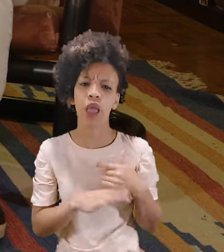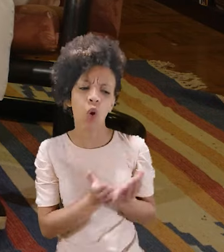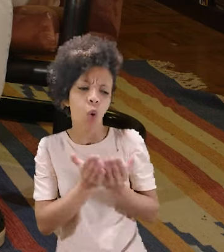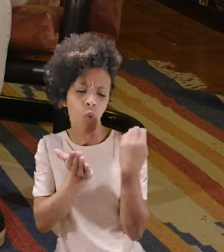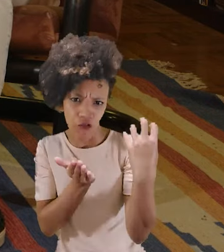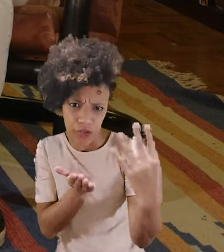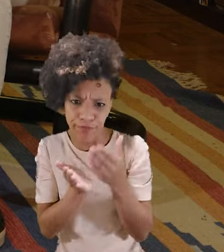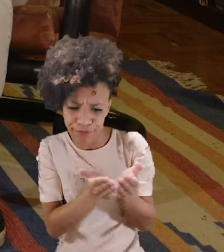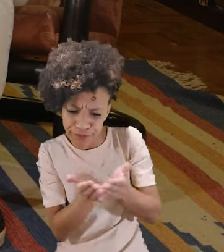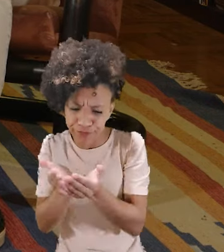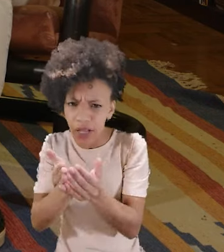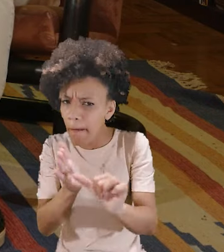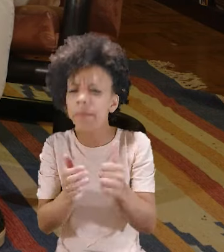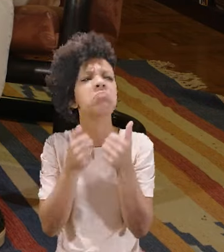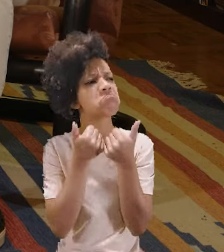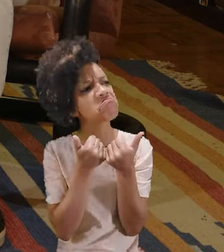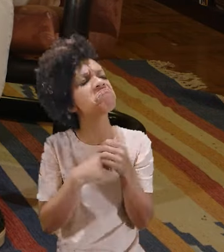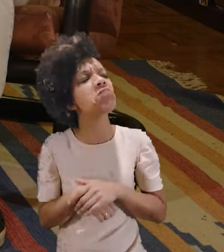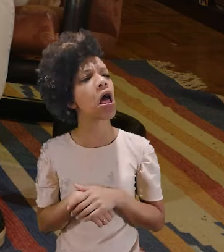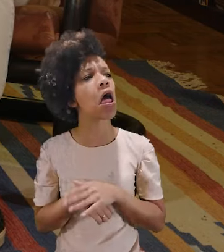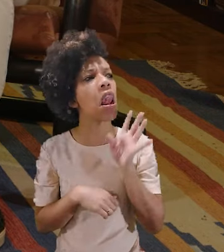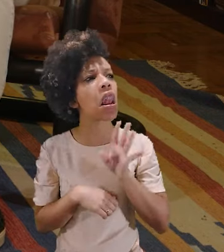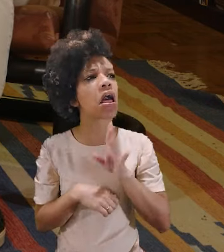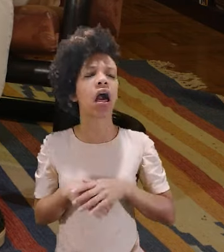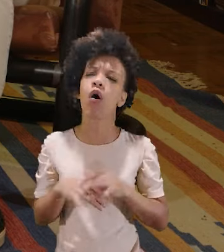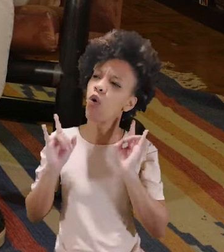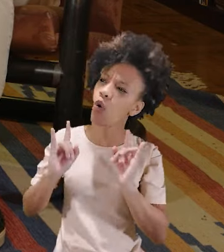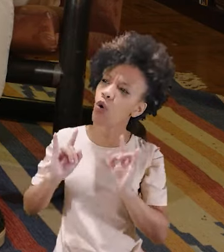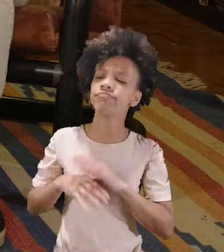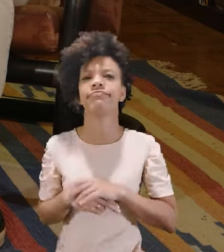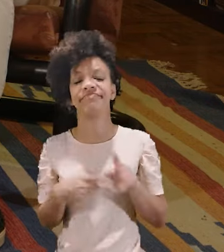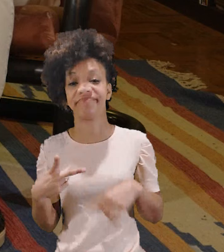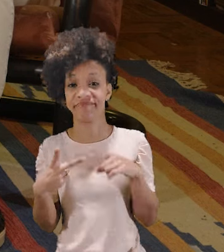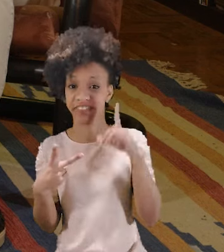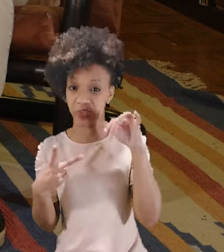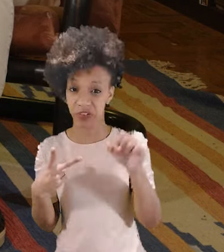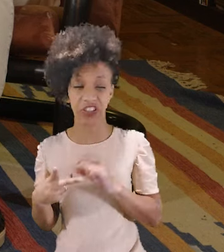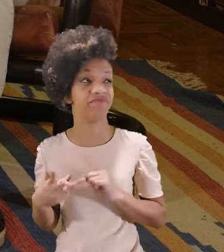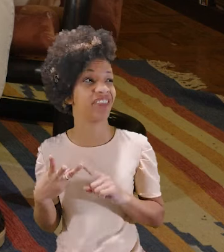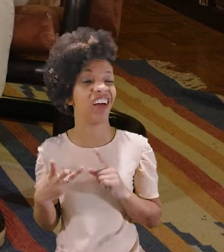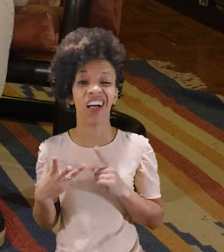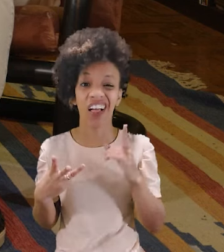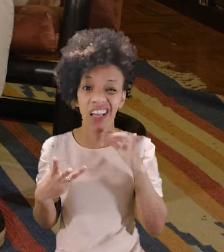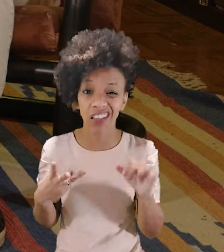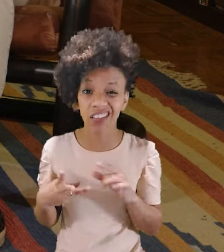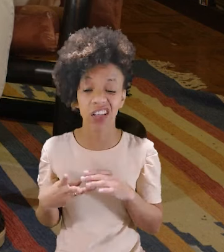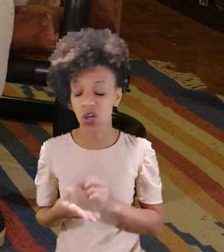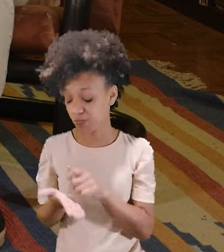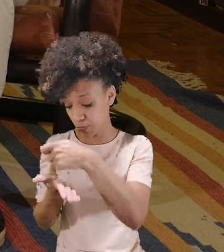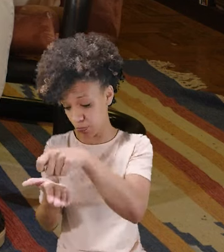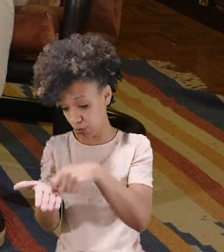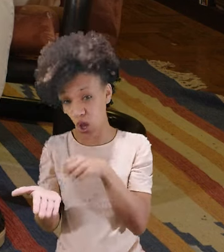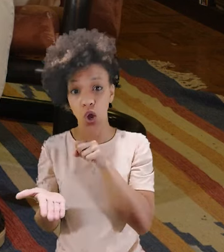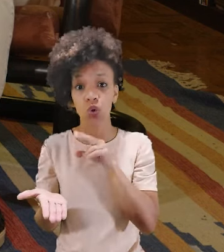eu tava no navio de verdade primeiro dia legal Blue Man Group legal segundo terceiro dia tu já tá querendo fazer